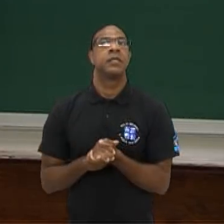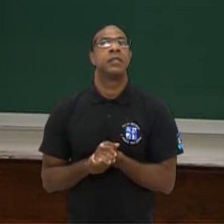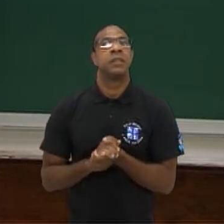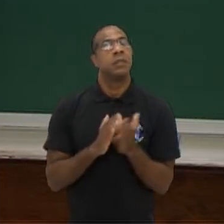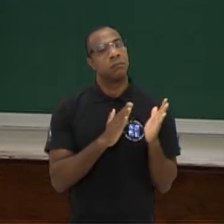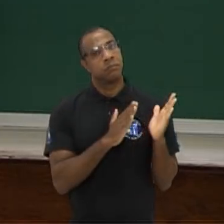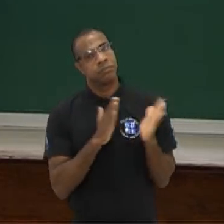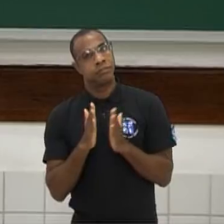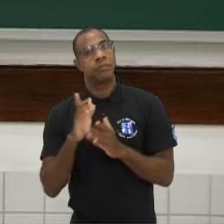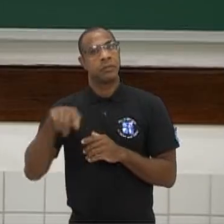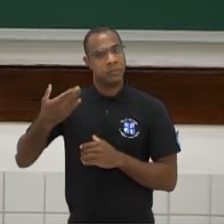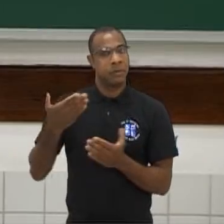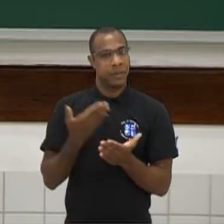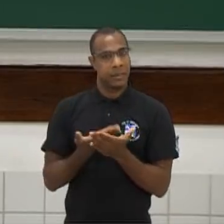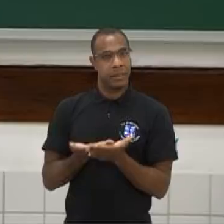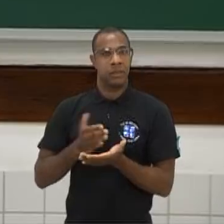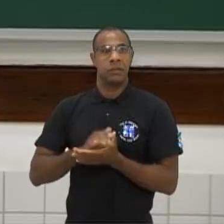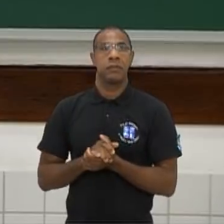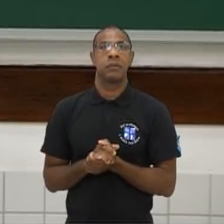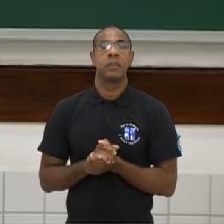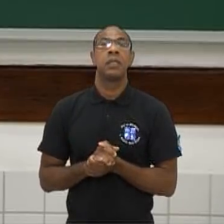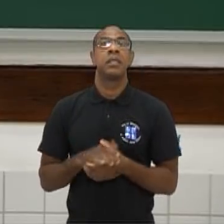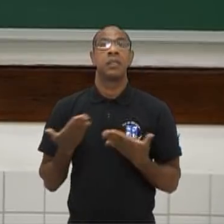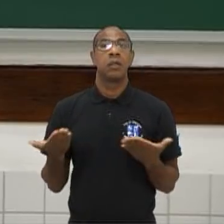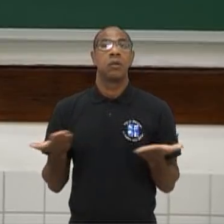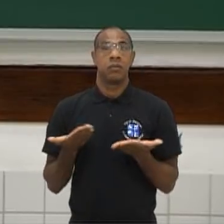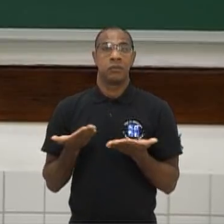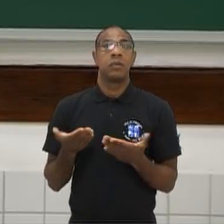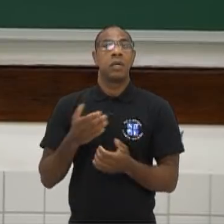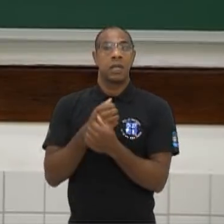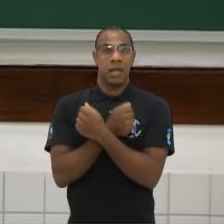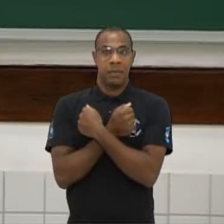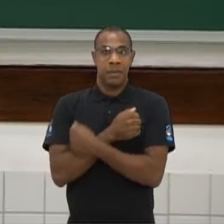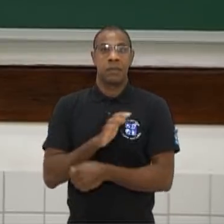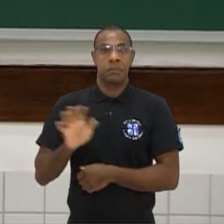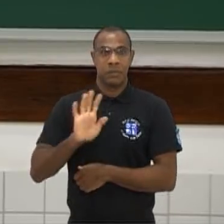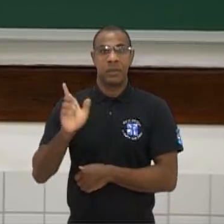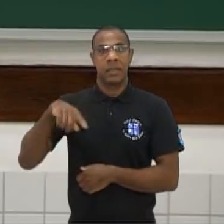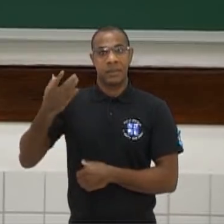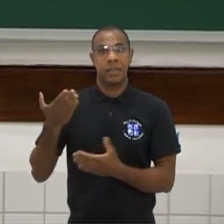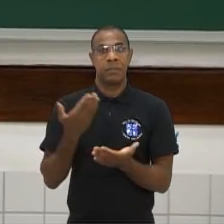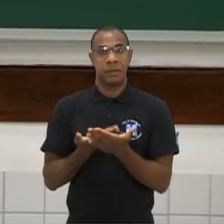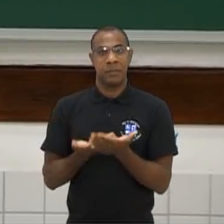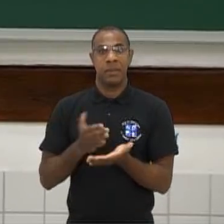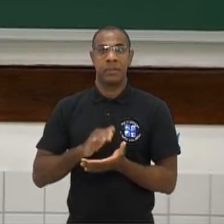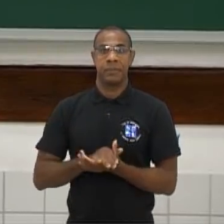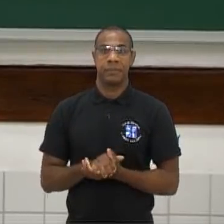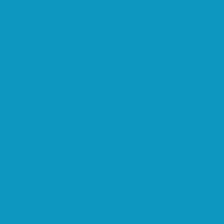das próximas aulas. Então, aqui me despeço de vocês, um grande abraço e nos vemos na próxima.